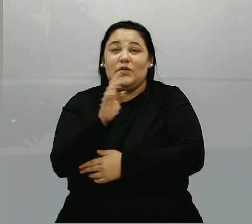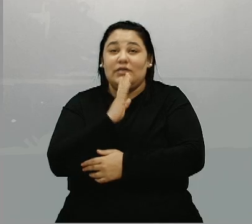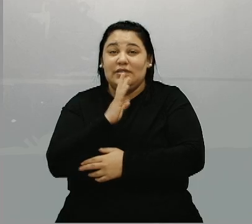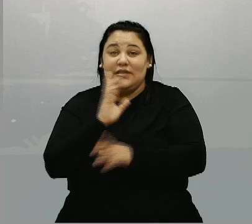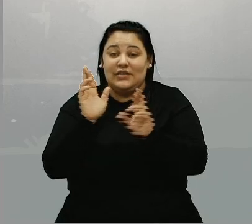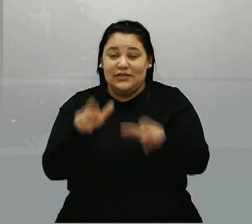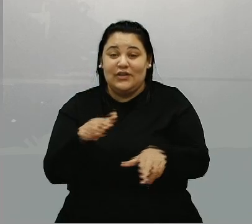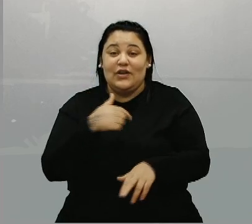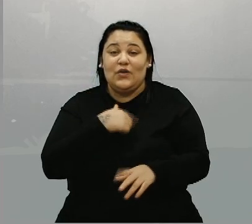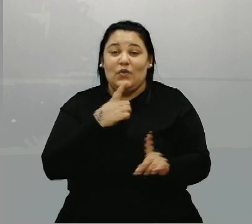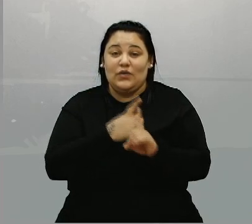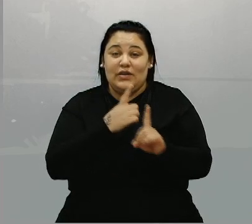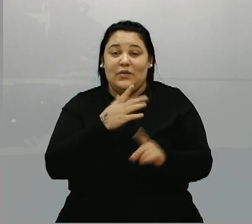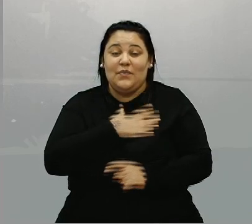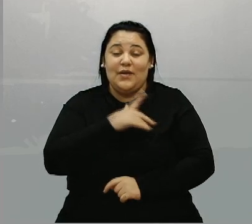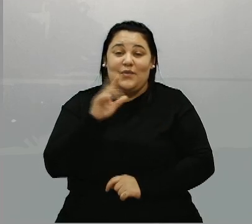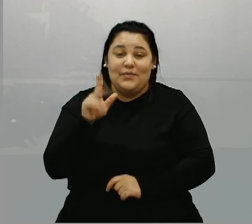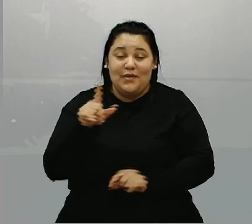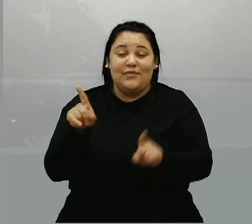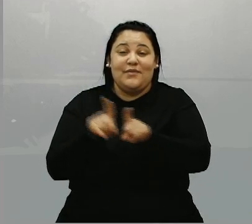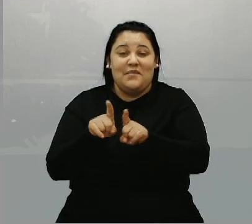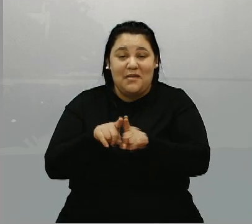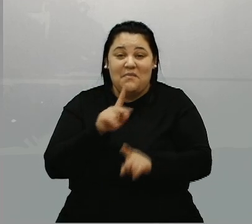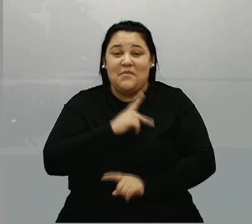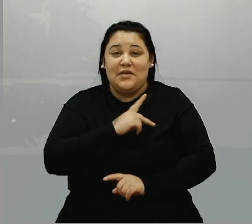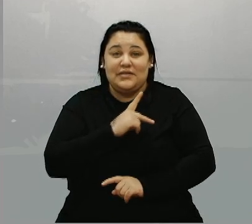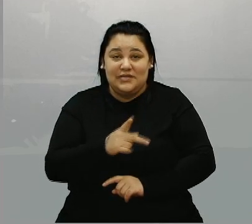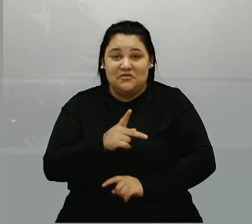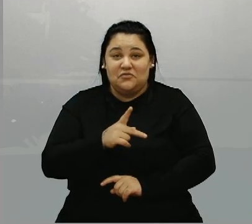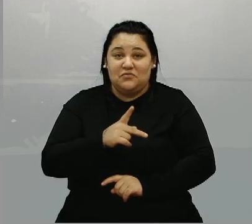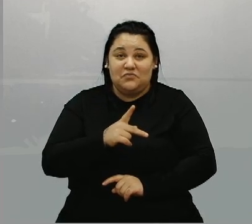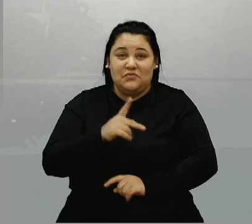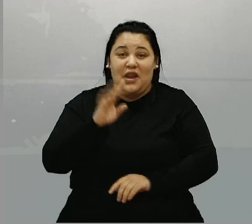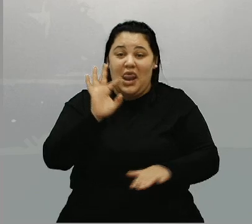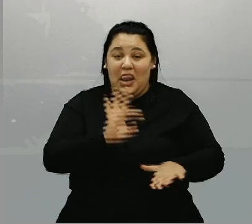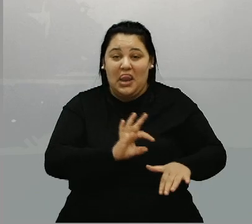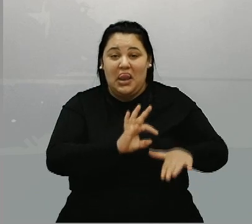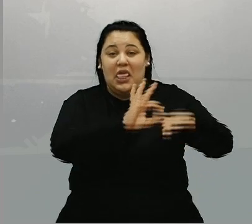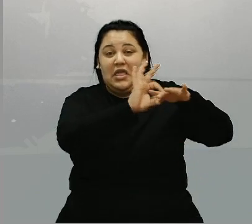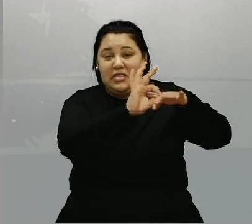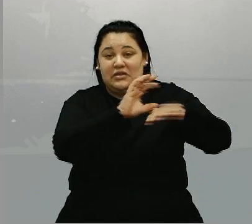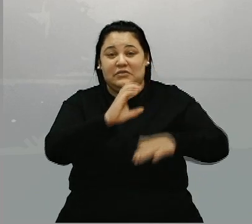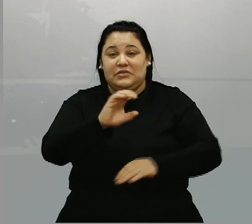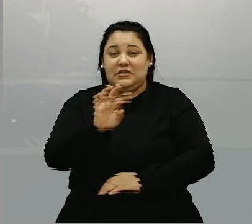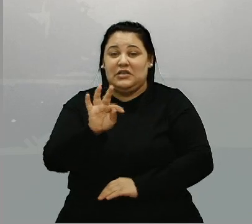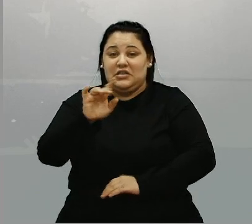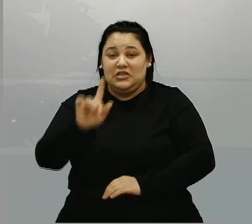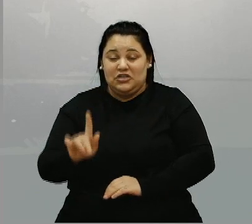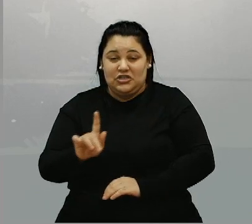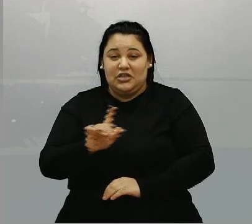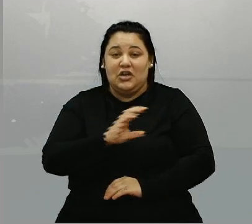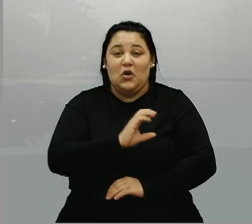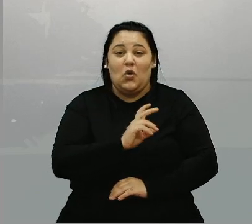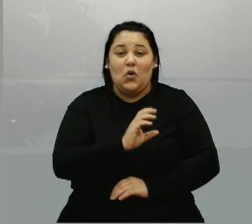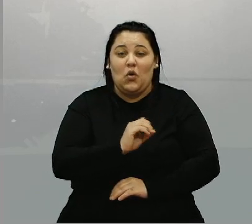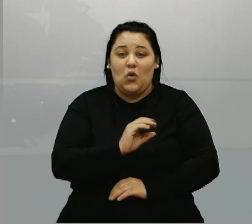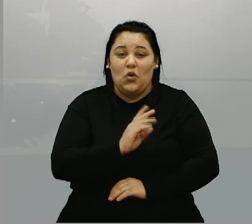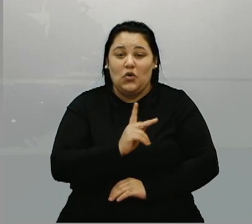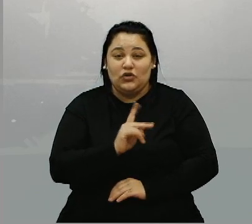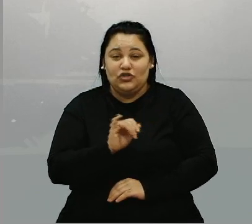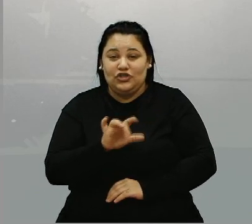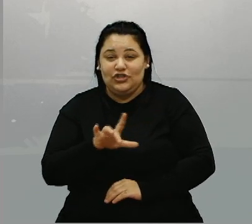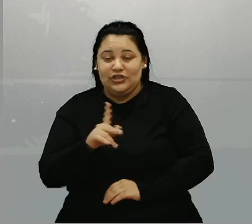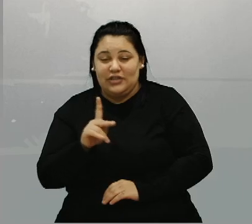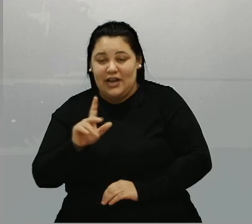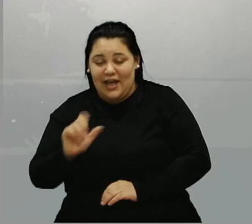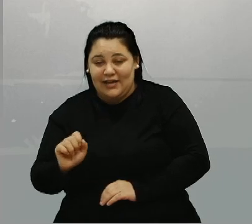encontrei o meu irmão, que foi presidente, patrão do CTG Coxilha da Serra de São João da Ortiga